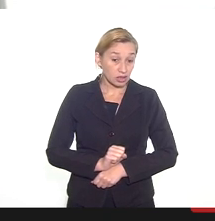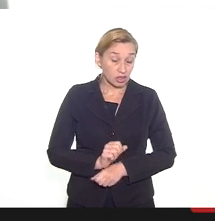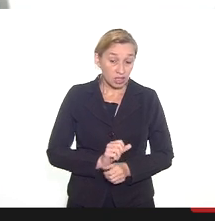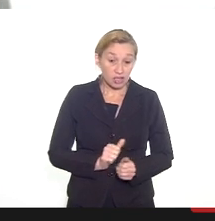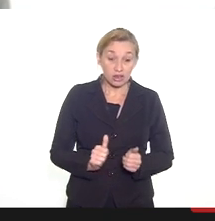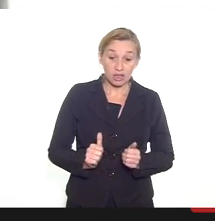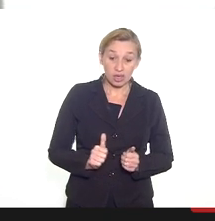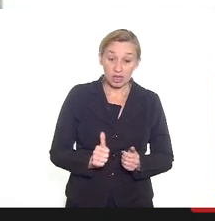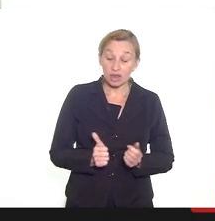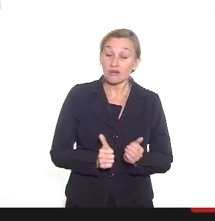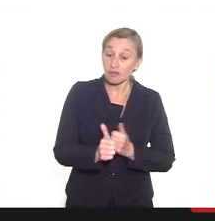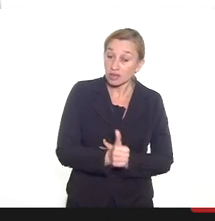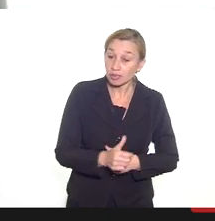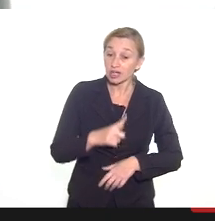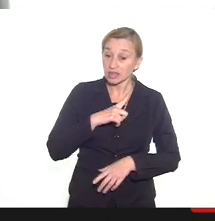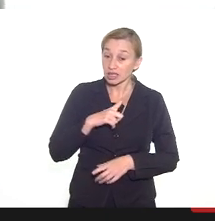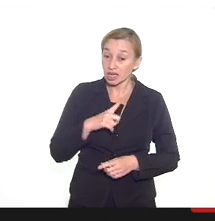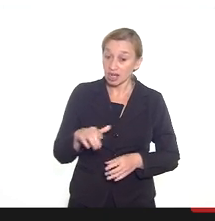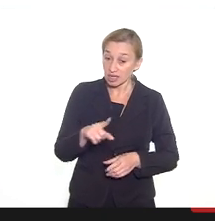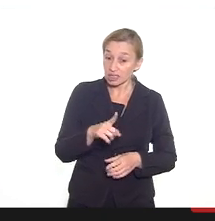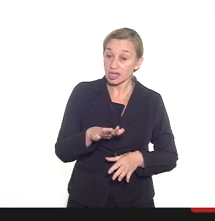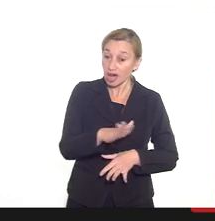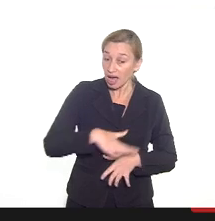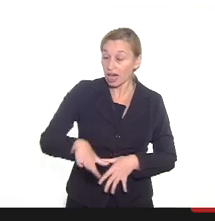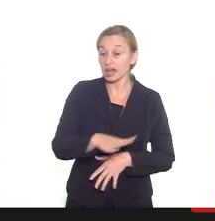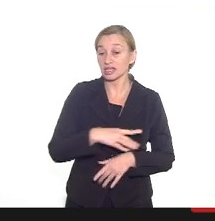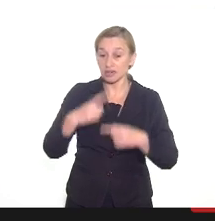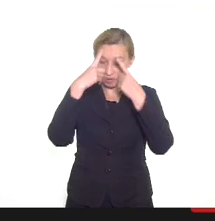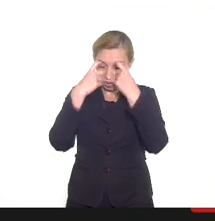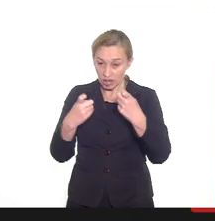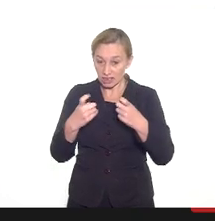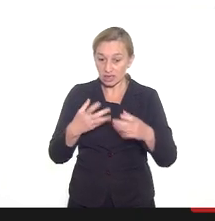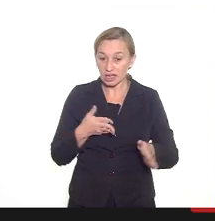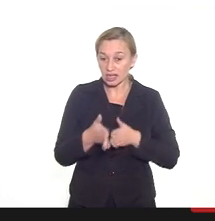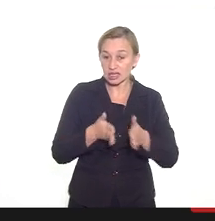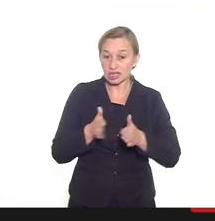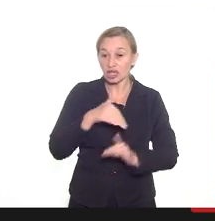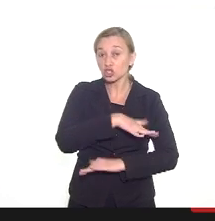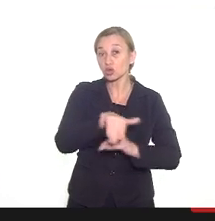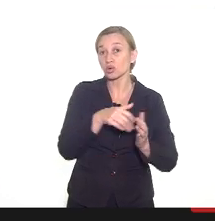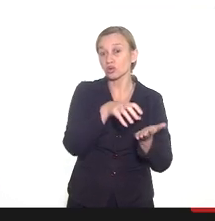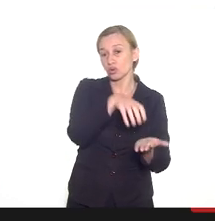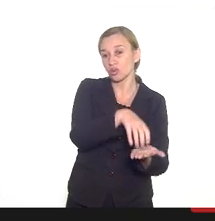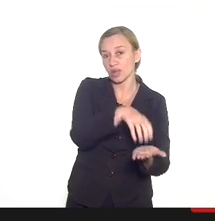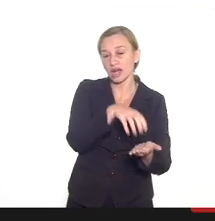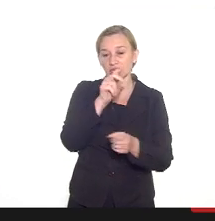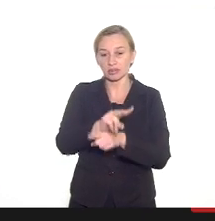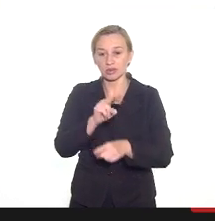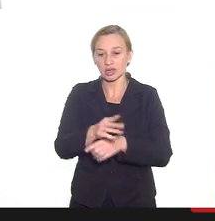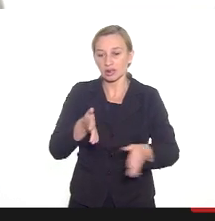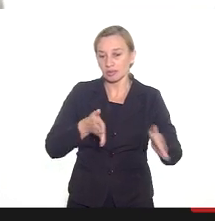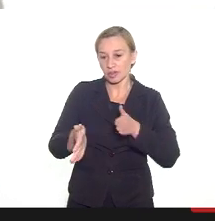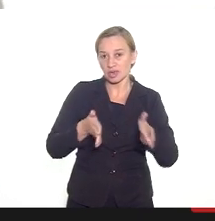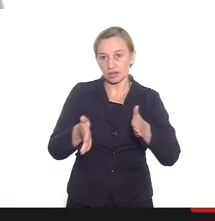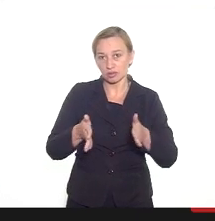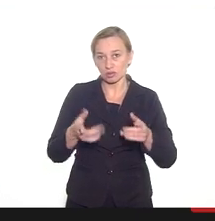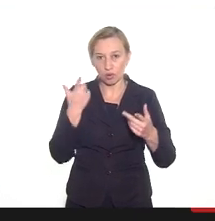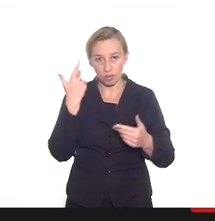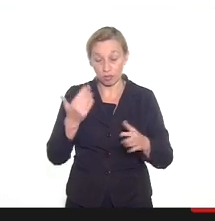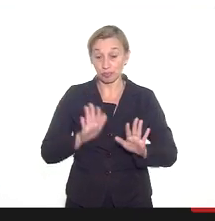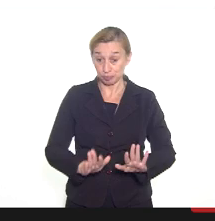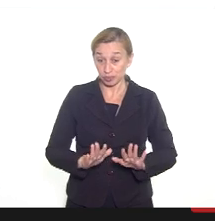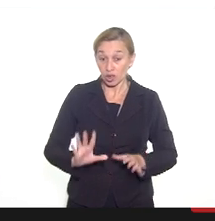ciclo da violência e acessar toda a rede de proteção já durante um período de normalidade. Né?